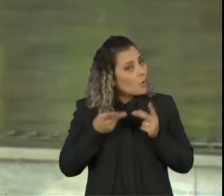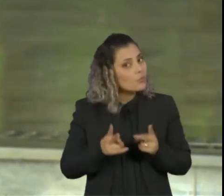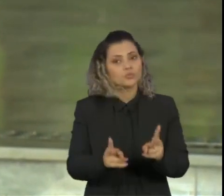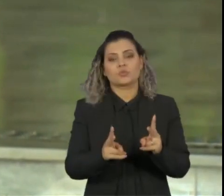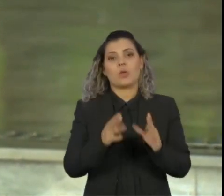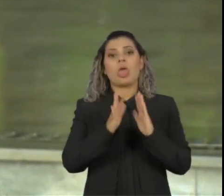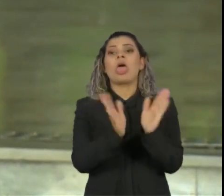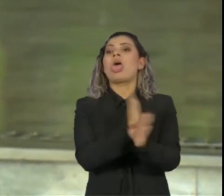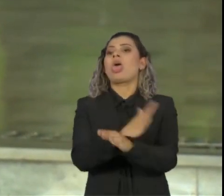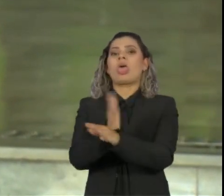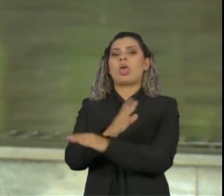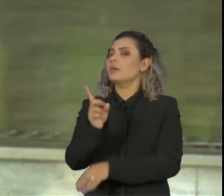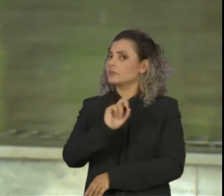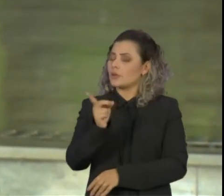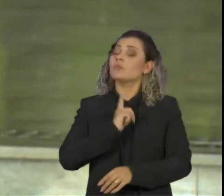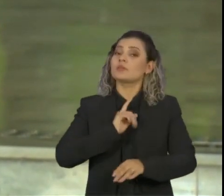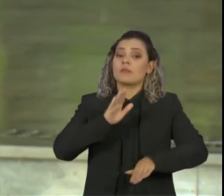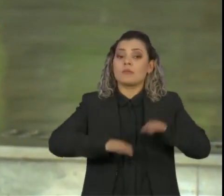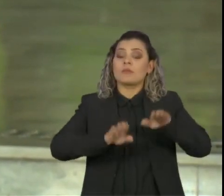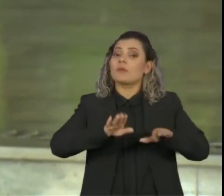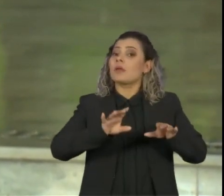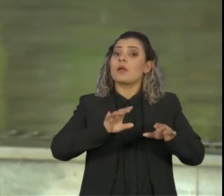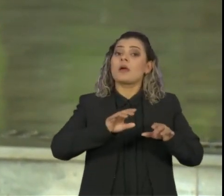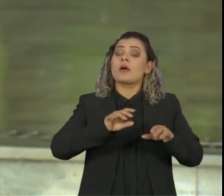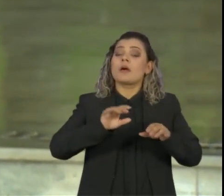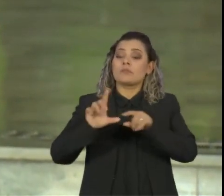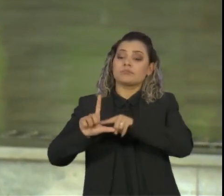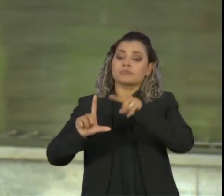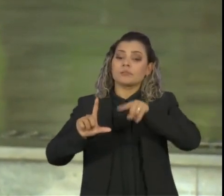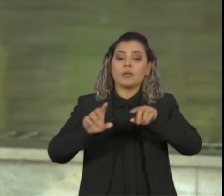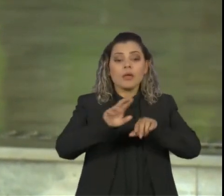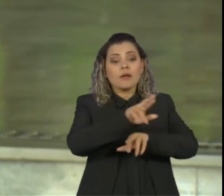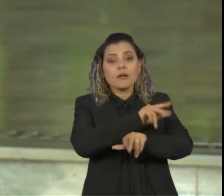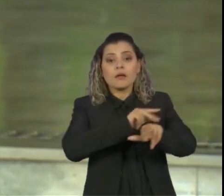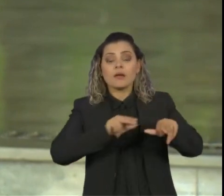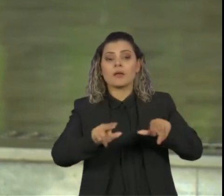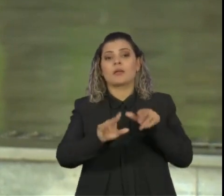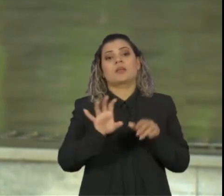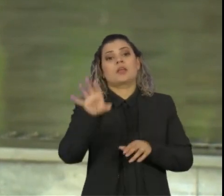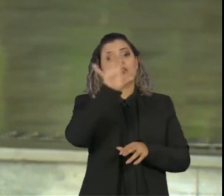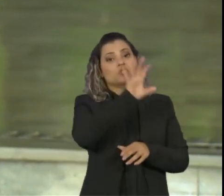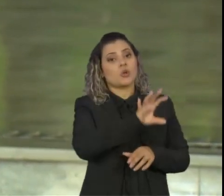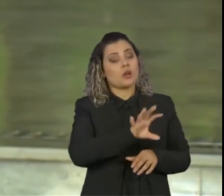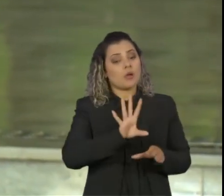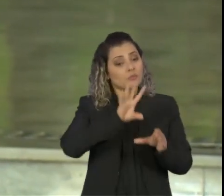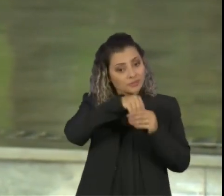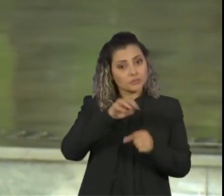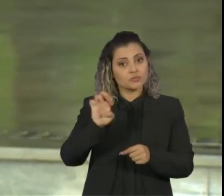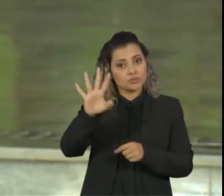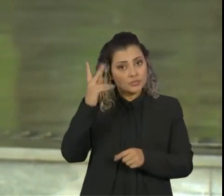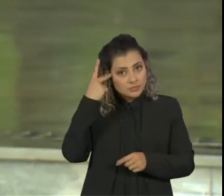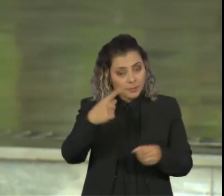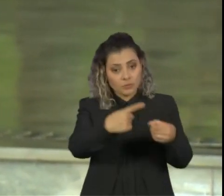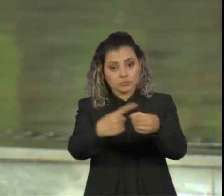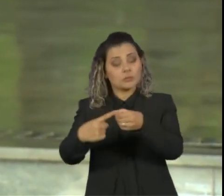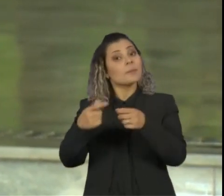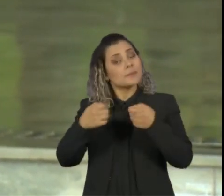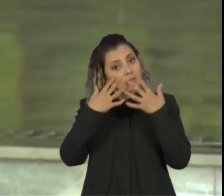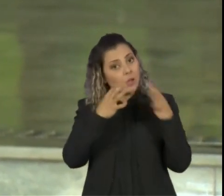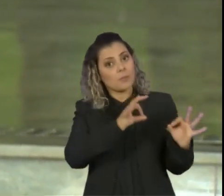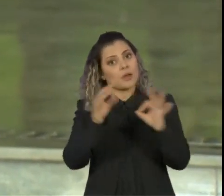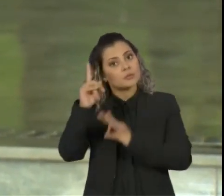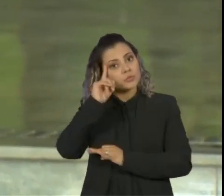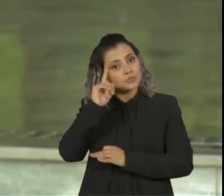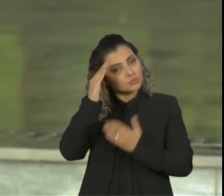temos algumas variações importantes regionais que devem ser acompanhadas diariamente.